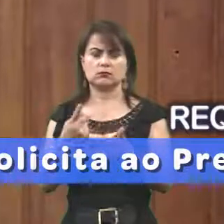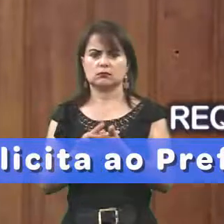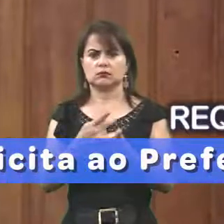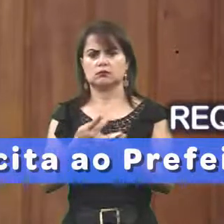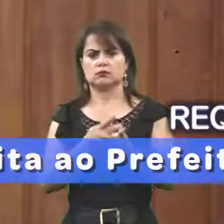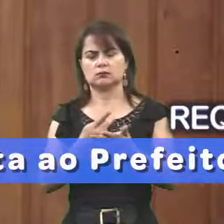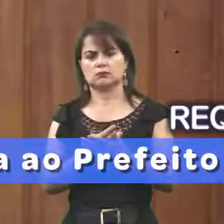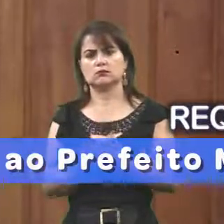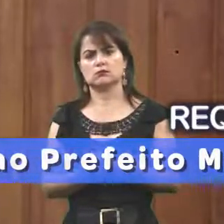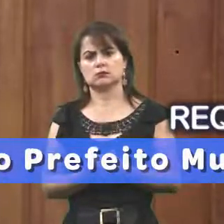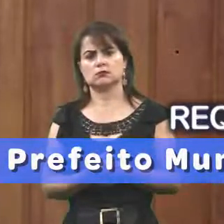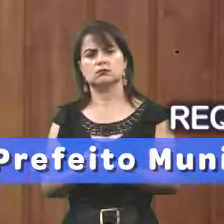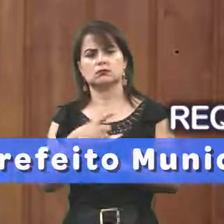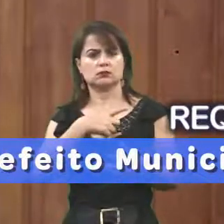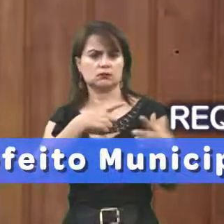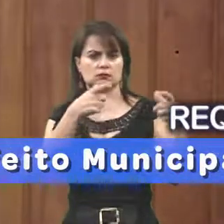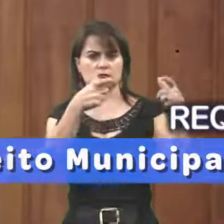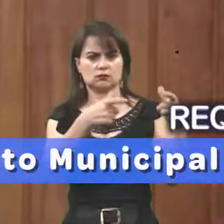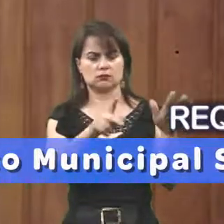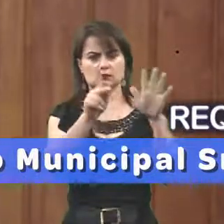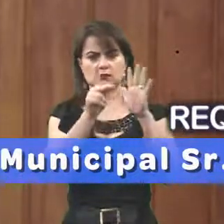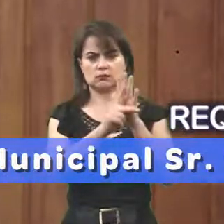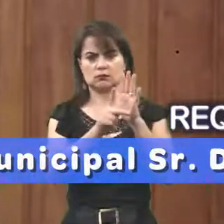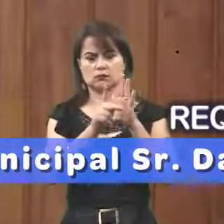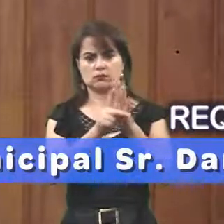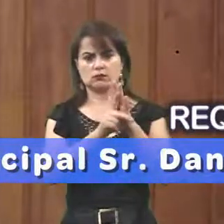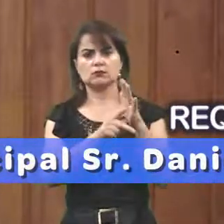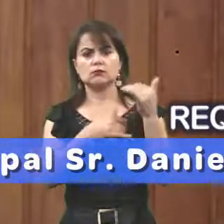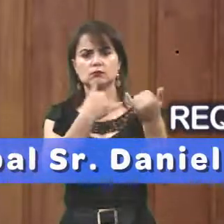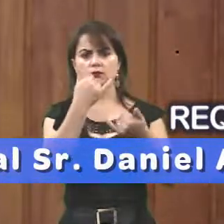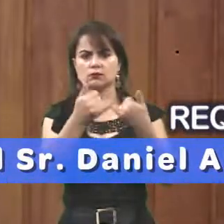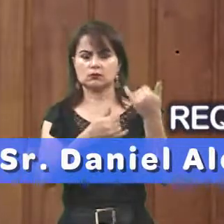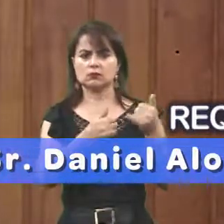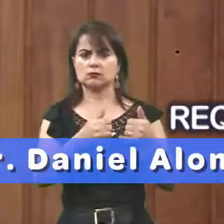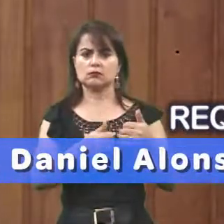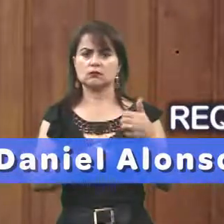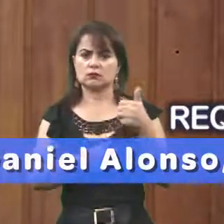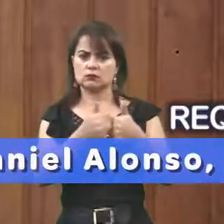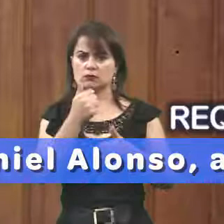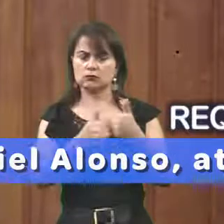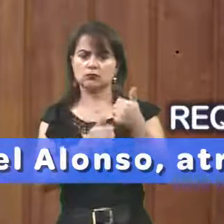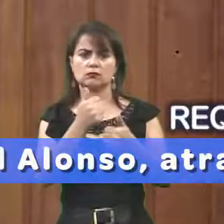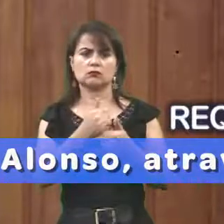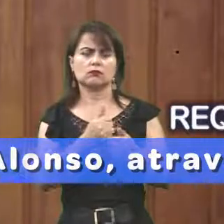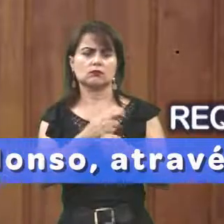para seu lazer. E à noite também para a população, isso é fundamental.